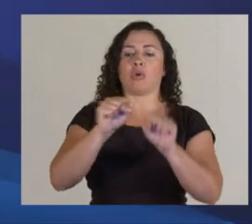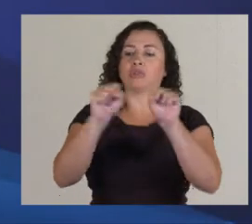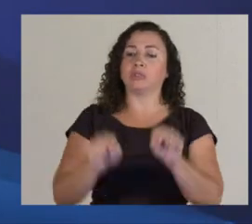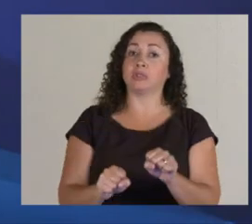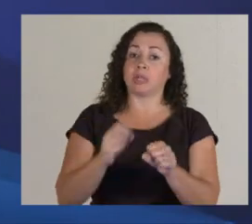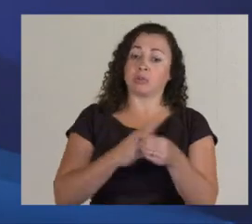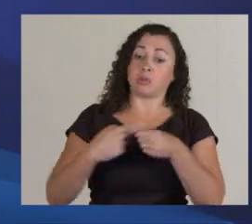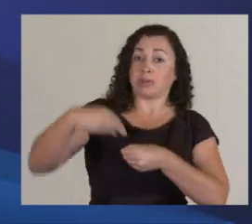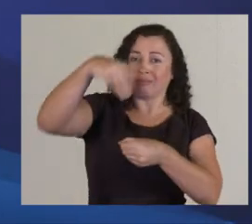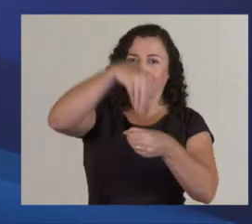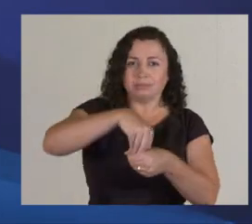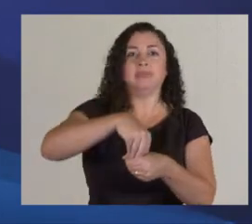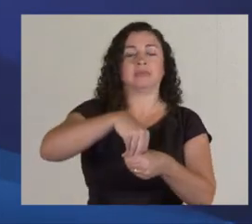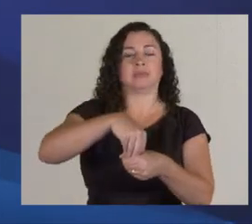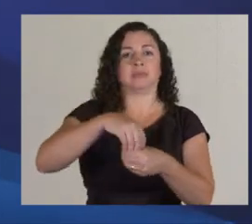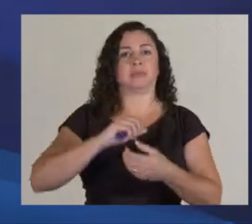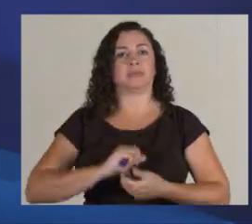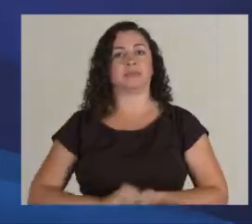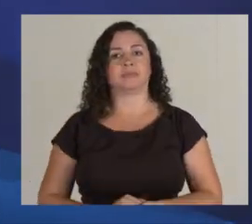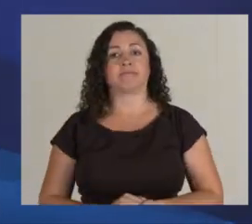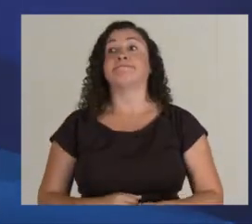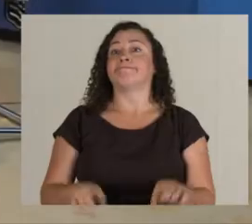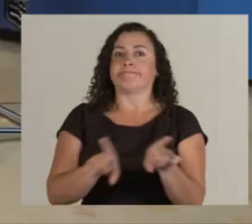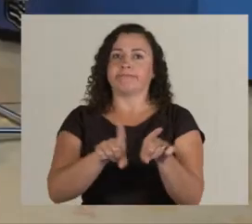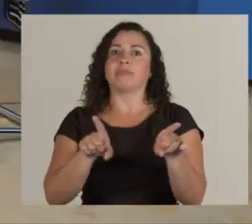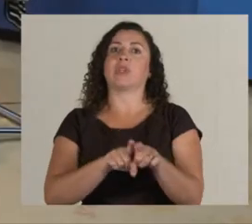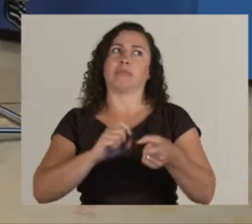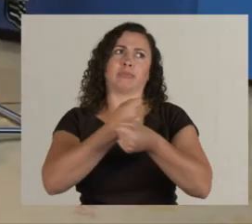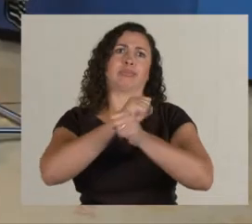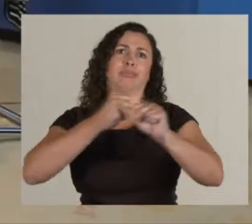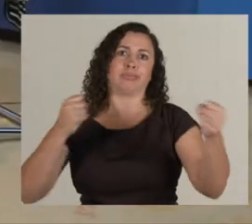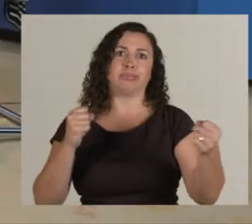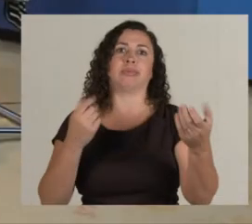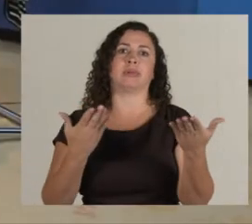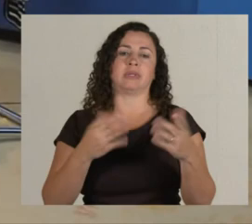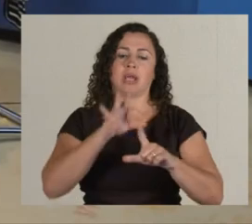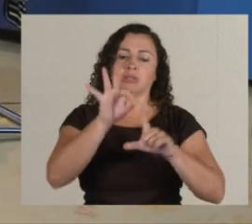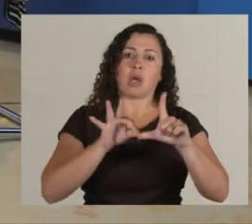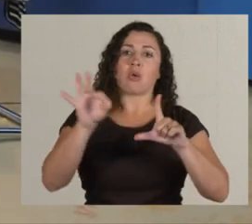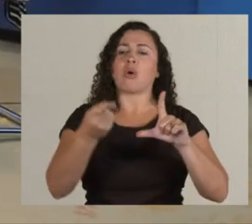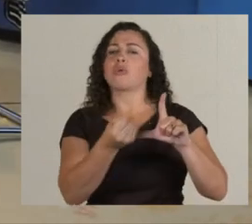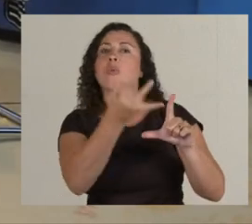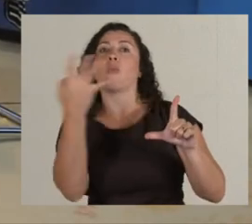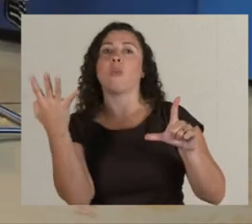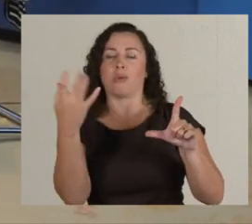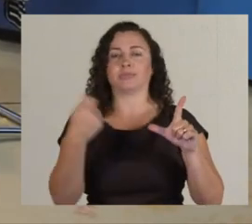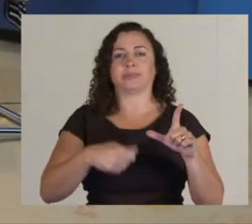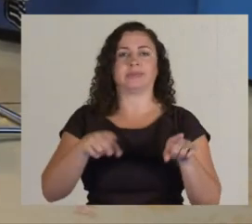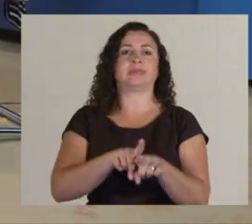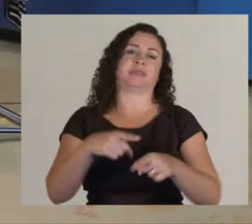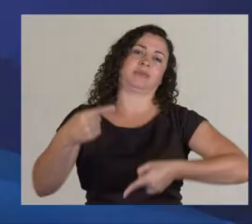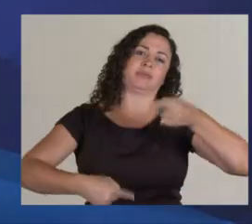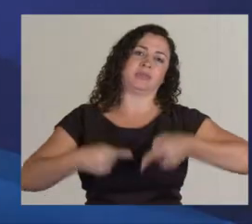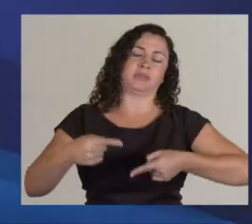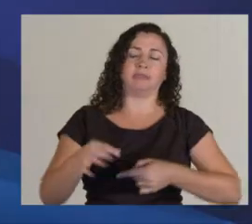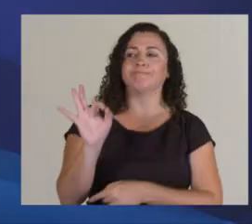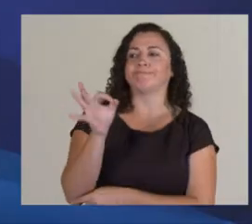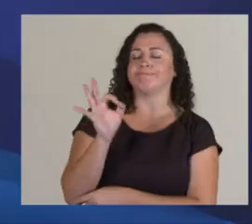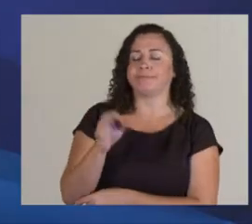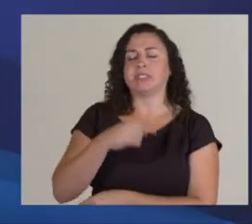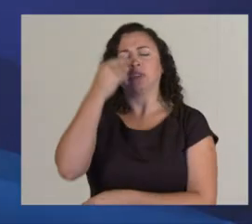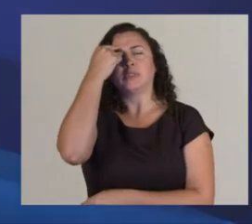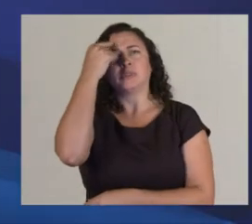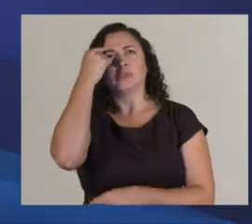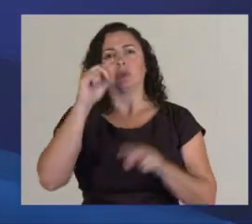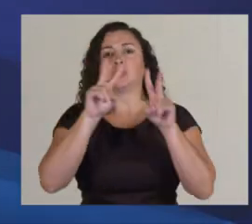sistema dentro do que a Unicamp iria abrir. E o tamanho, né, dessa cota, né, professor? Exatamente. E aí nós, pensando